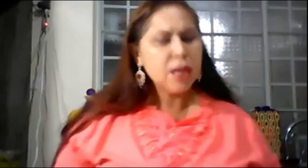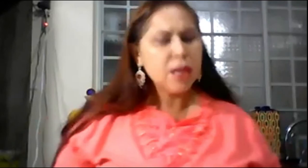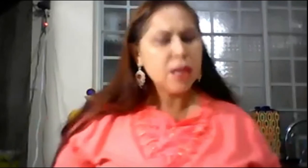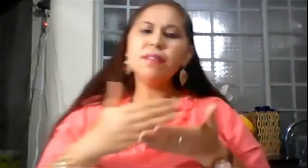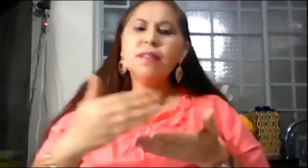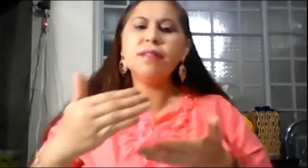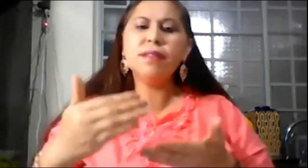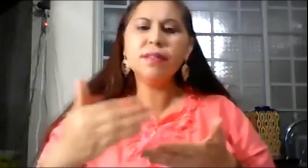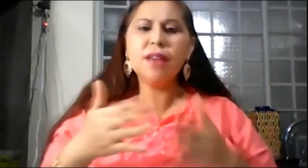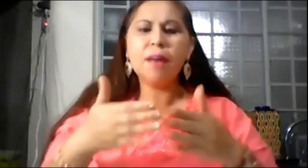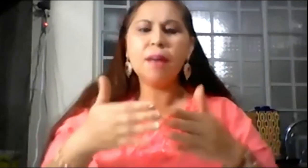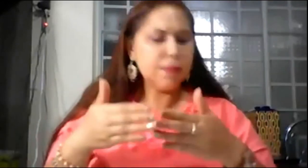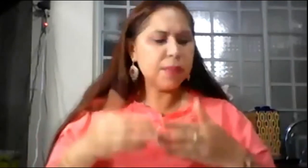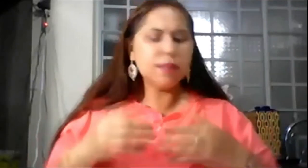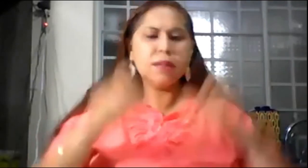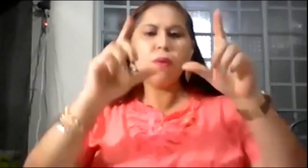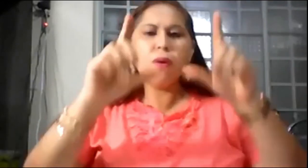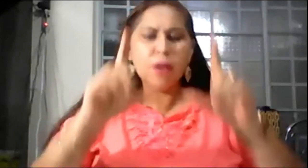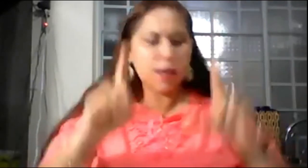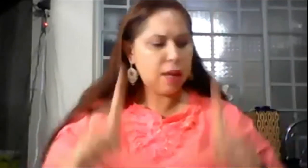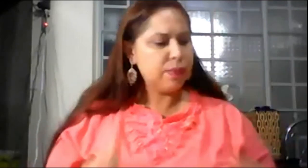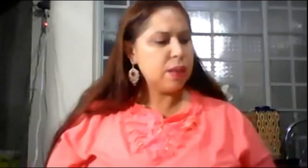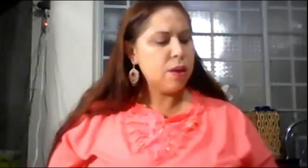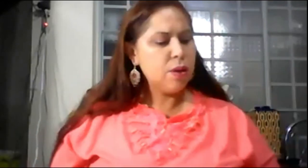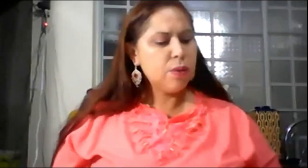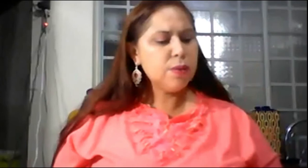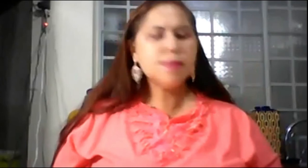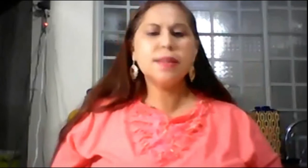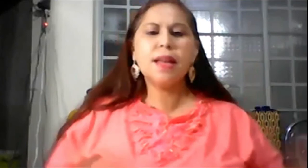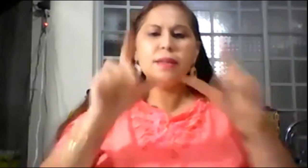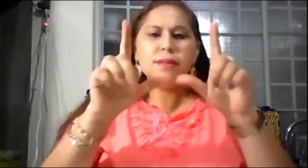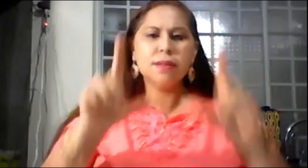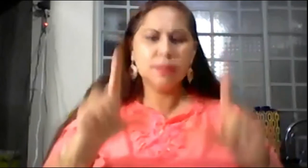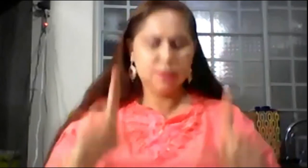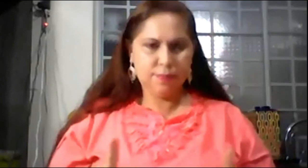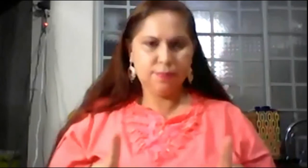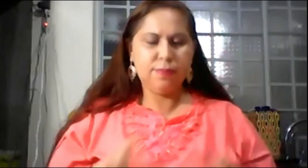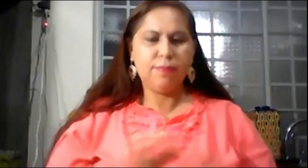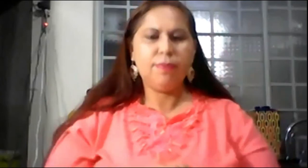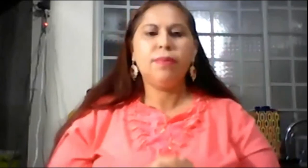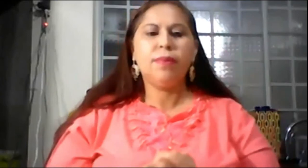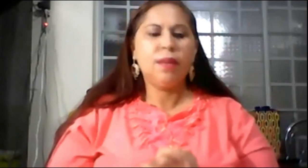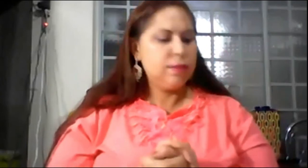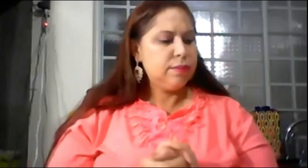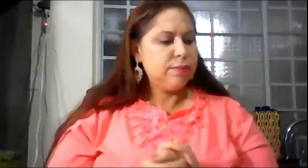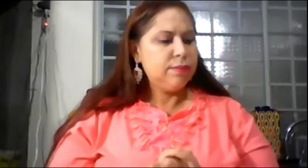de fato e de direito iniciar. Pedir para Daniel colocar os slides